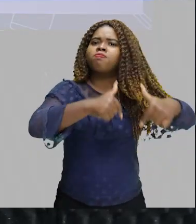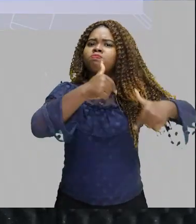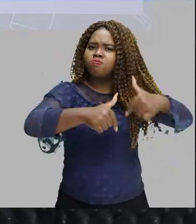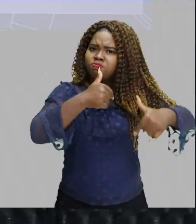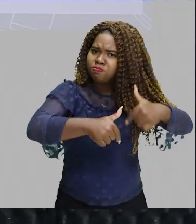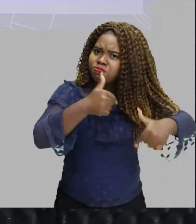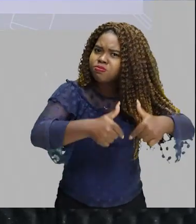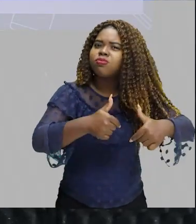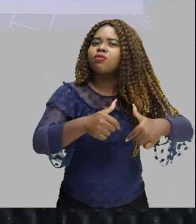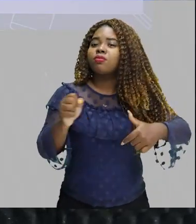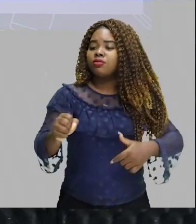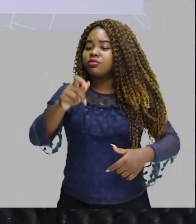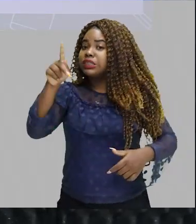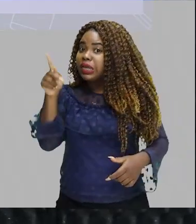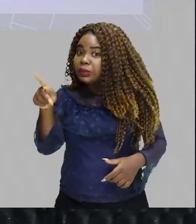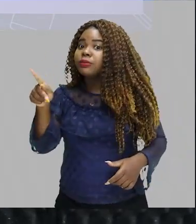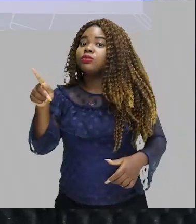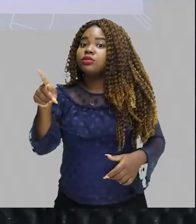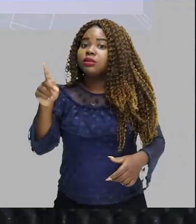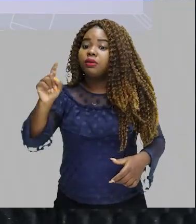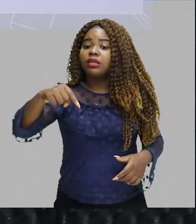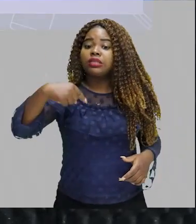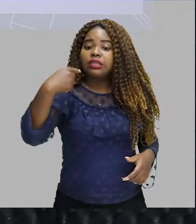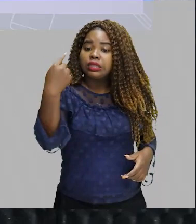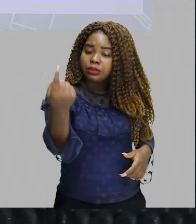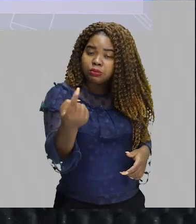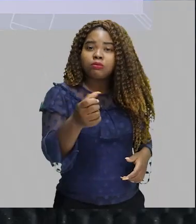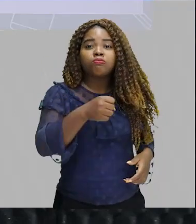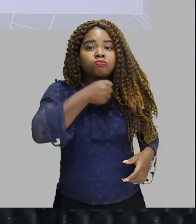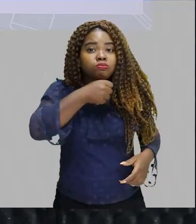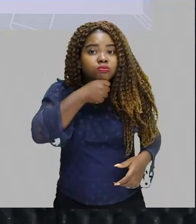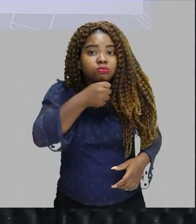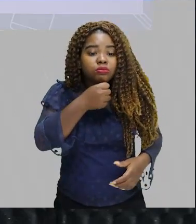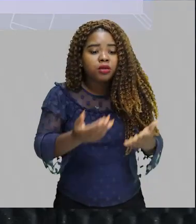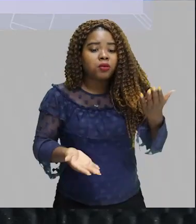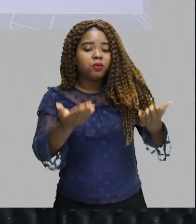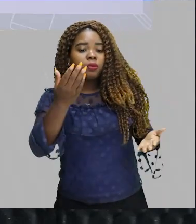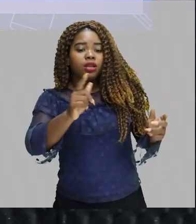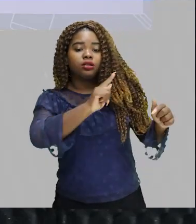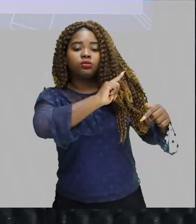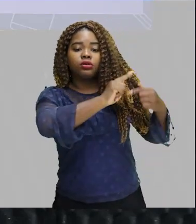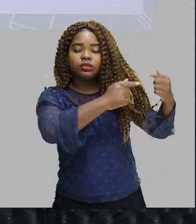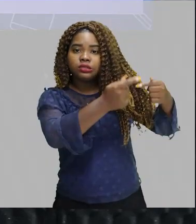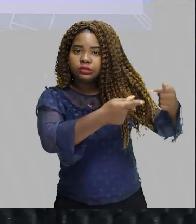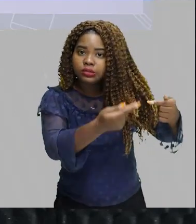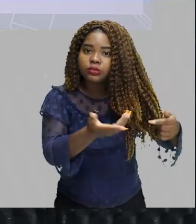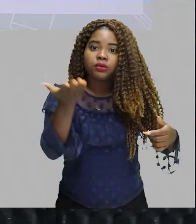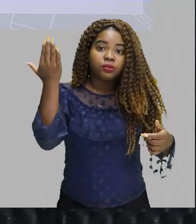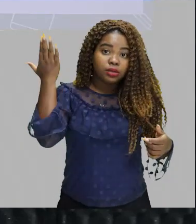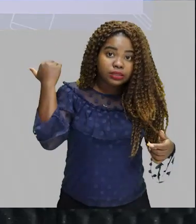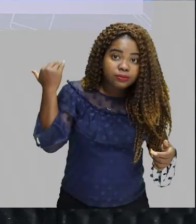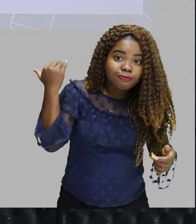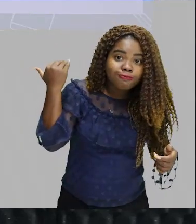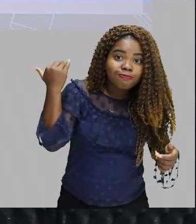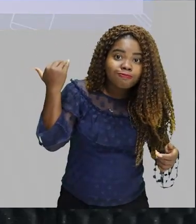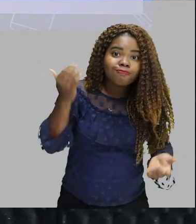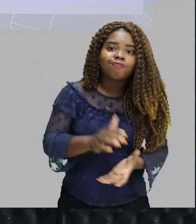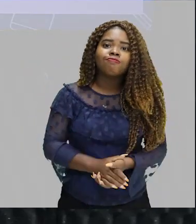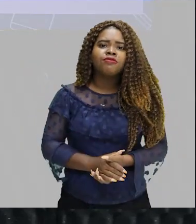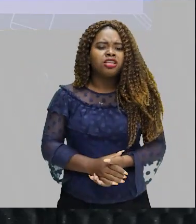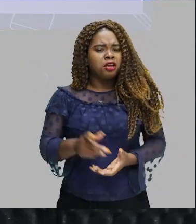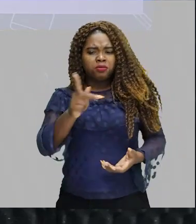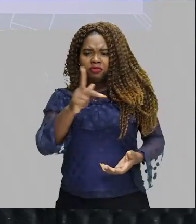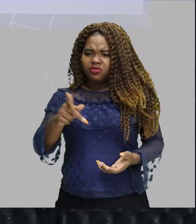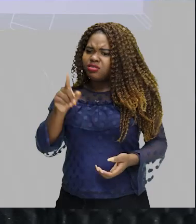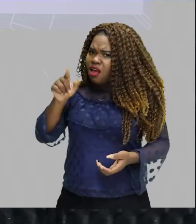Um pouquinho mais velho, se comparado com as gerações anteriores? Égua, Marcos, é mesmo? É. E tu vai perceber que isso não é